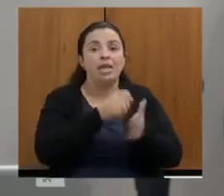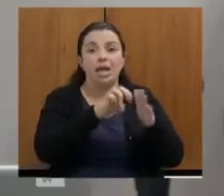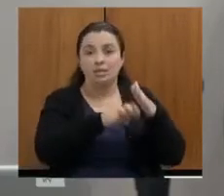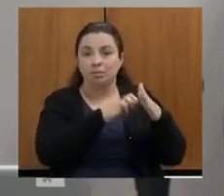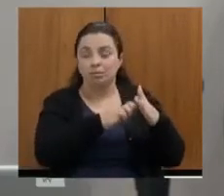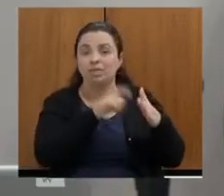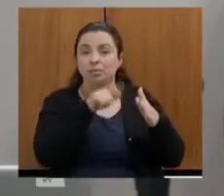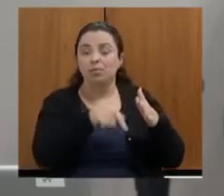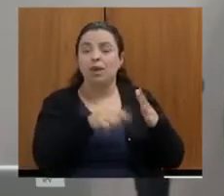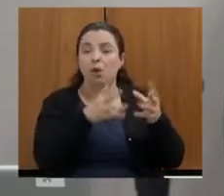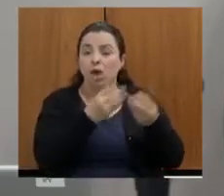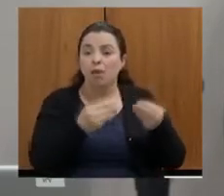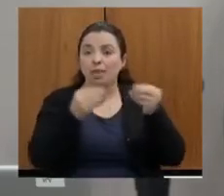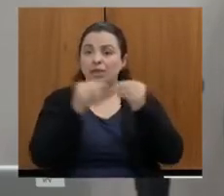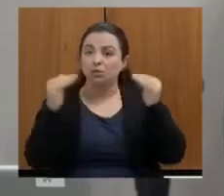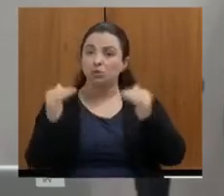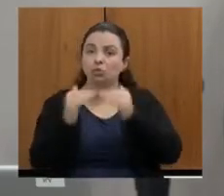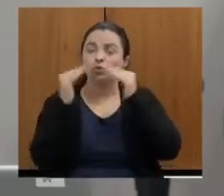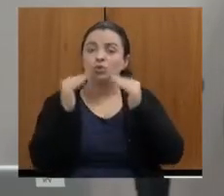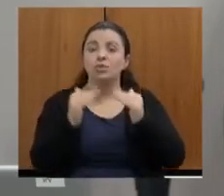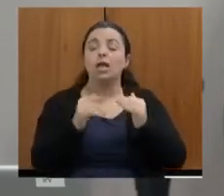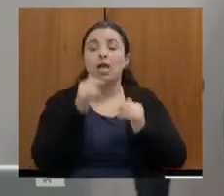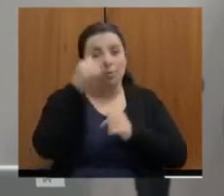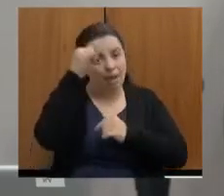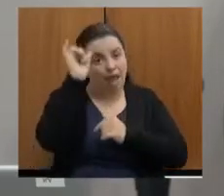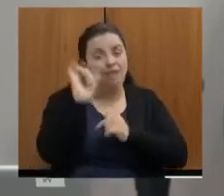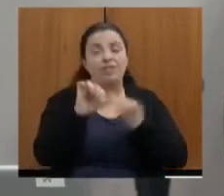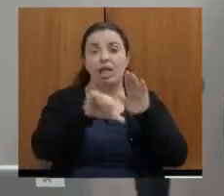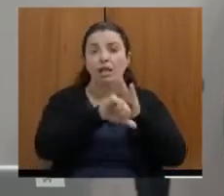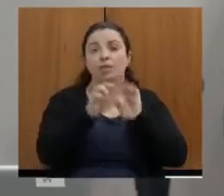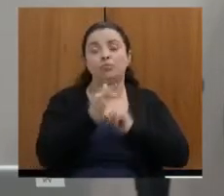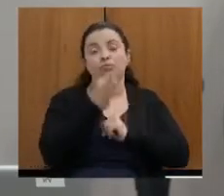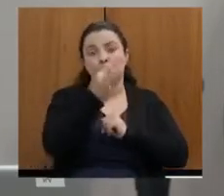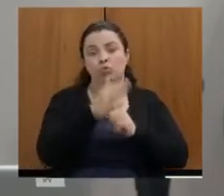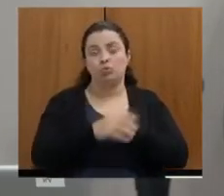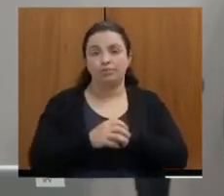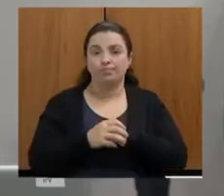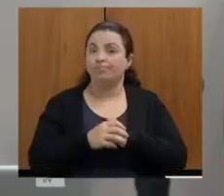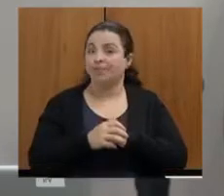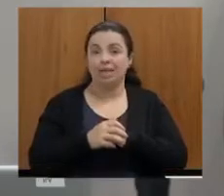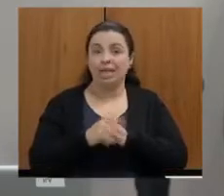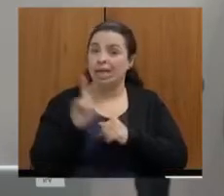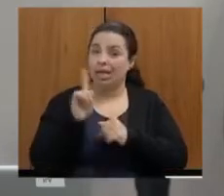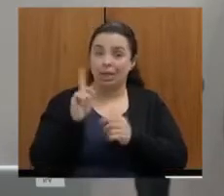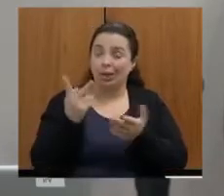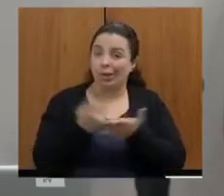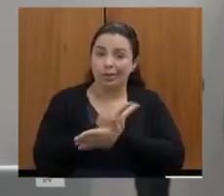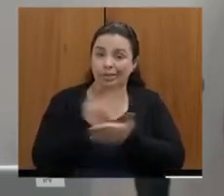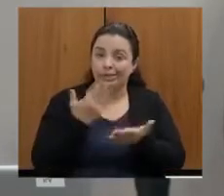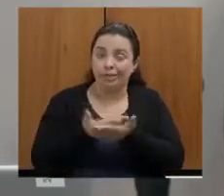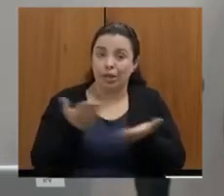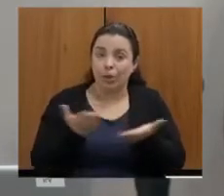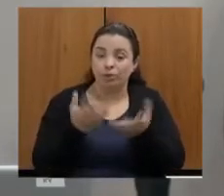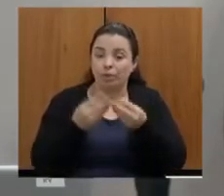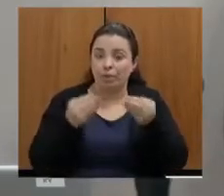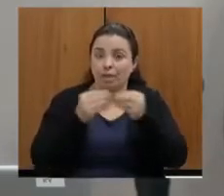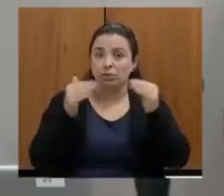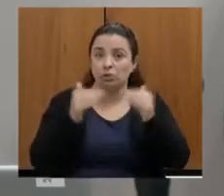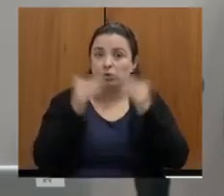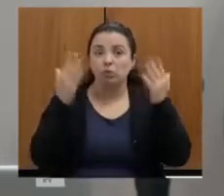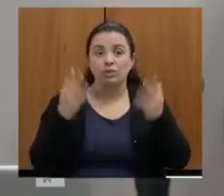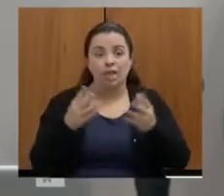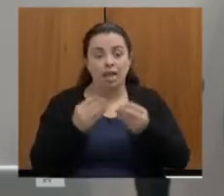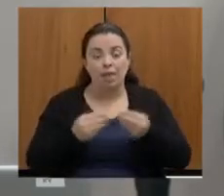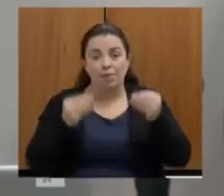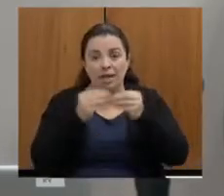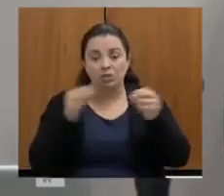pela não repetição é o que não está acontecendo né não tem reparação justa não tem reparação integral e também